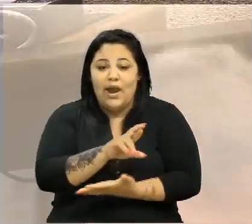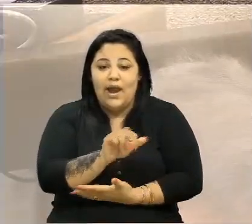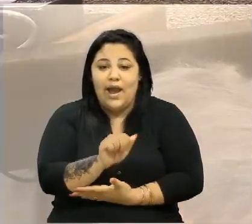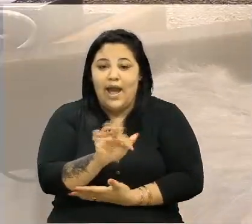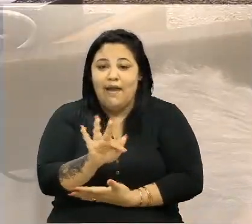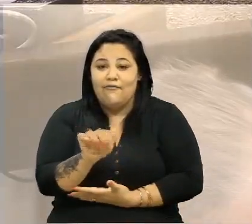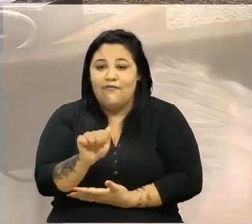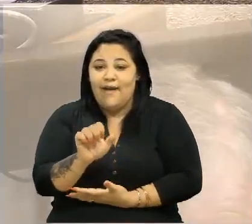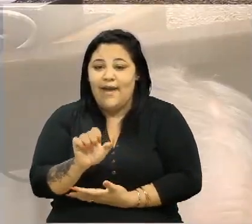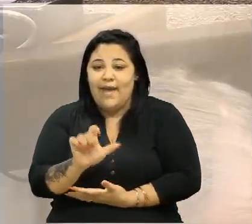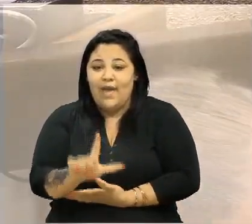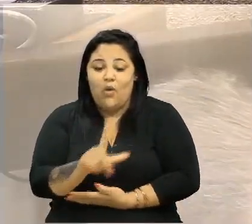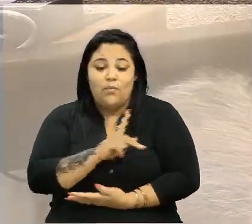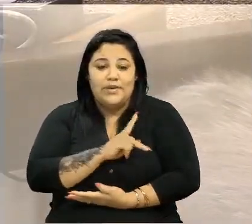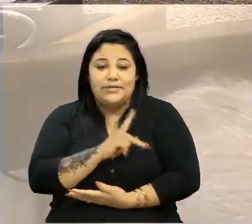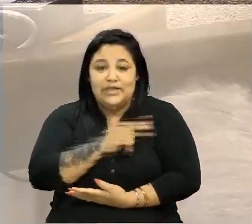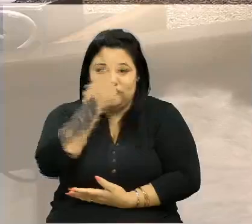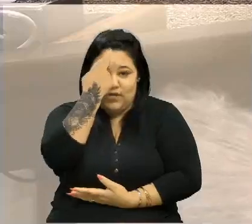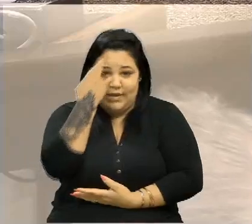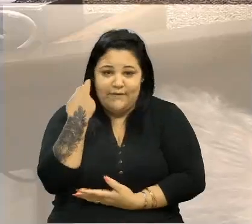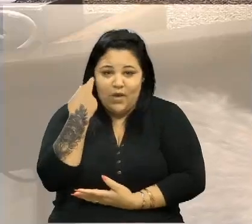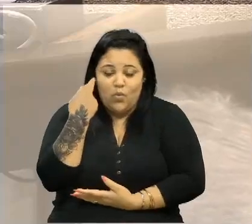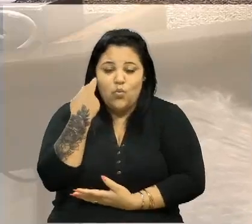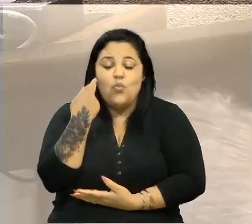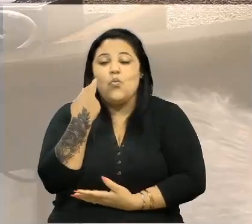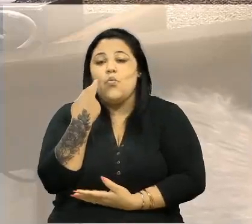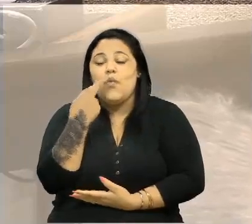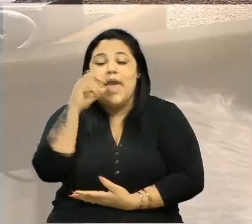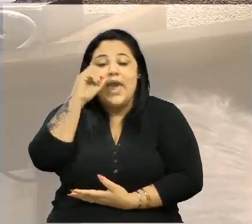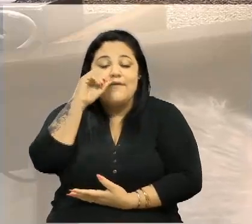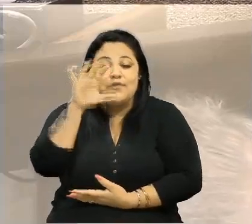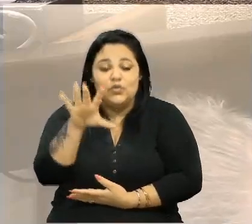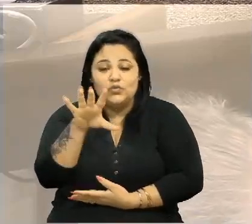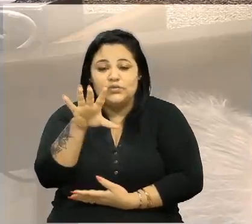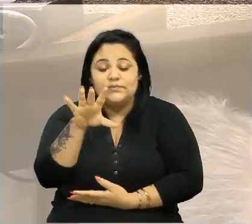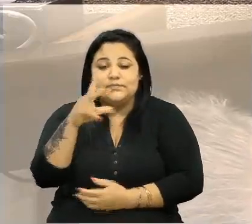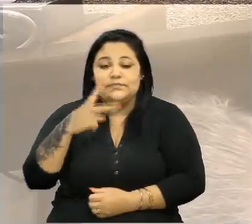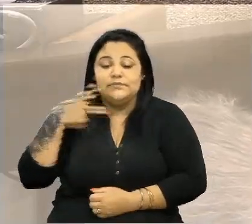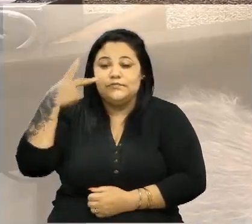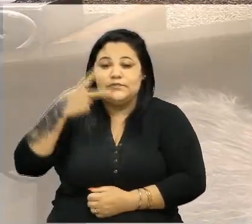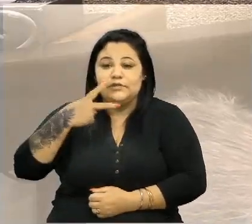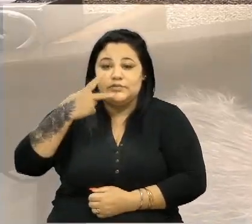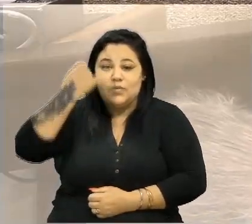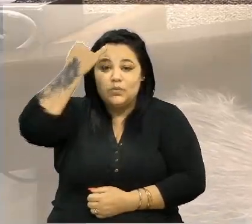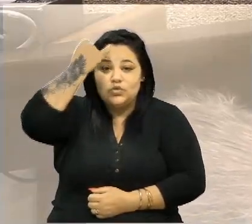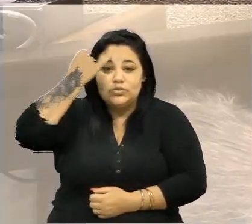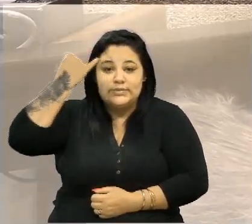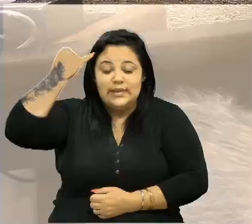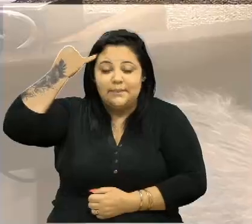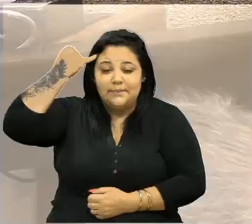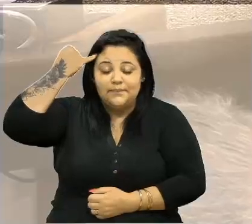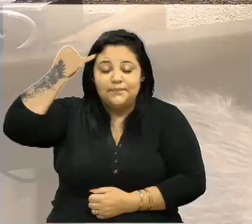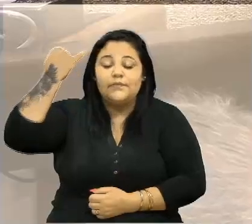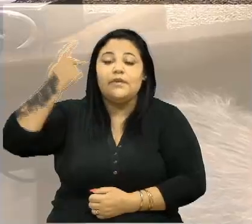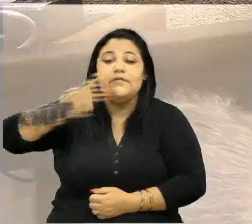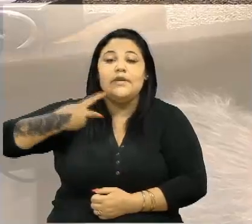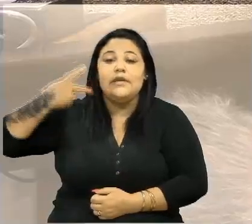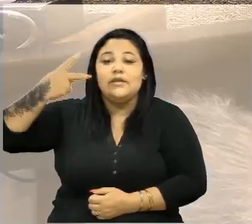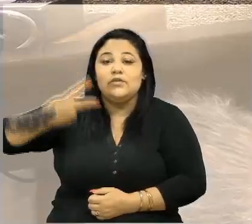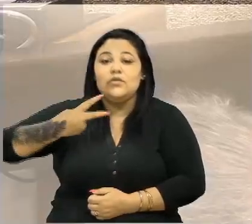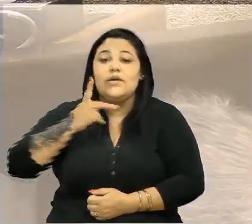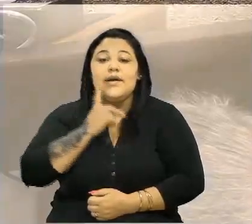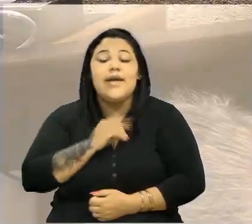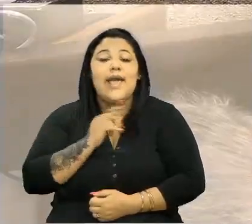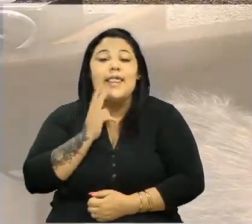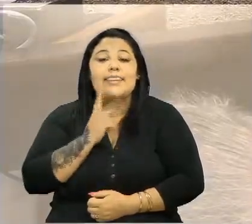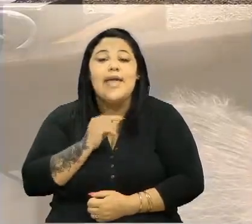Bueno, presidente da comissão, vereador Elisandro Fiuza, vereador José Pascoal D'Ambrós, vereador